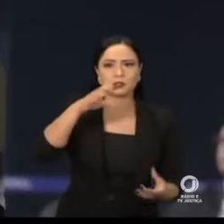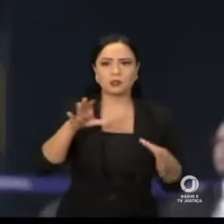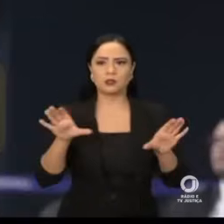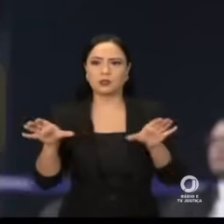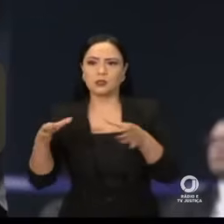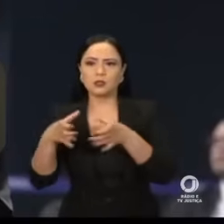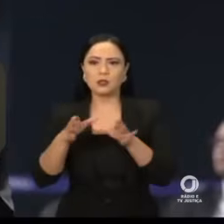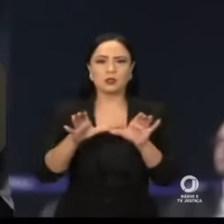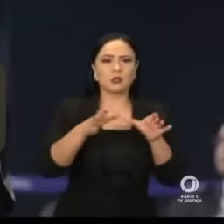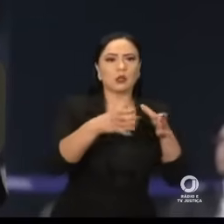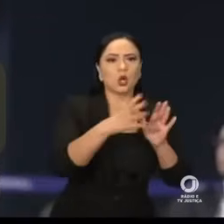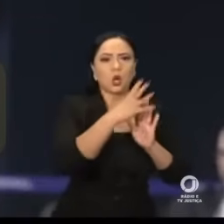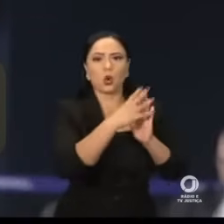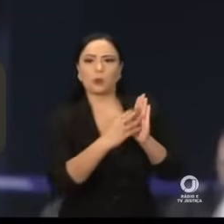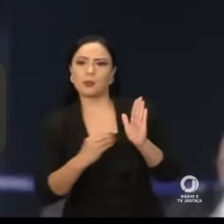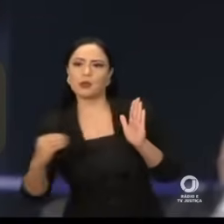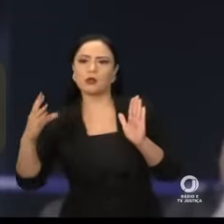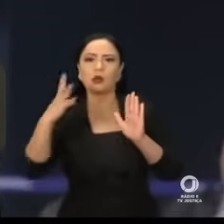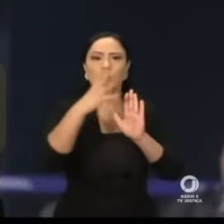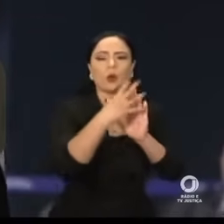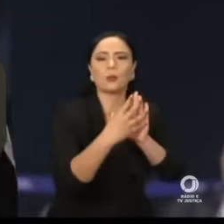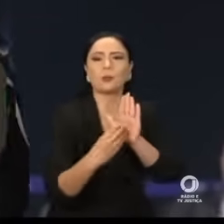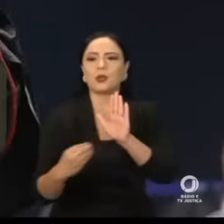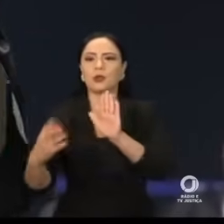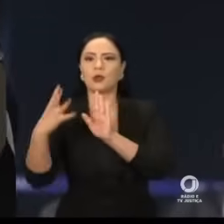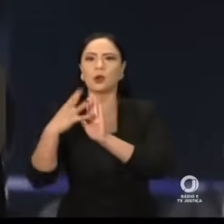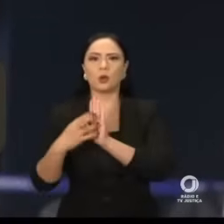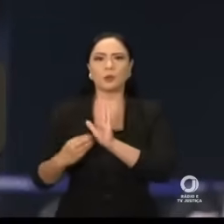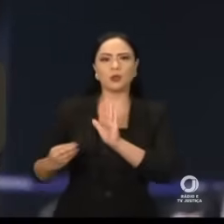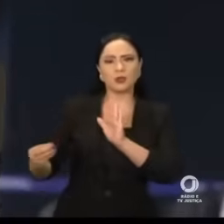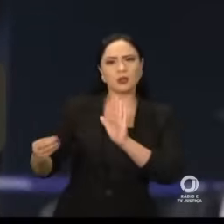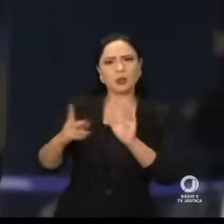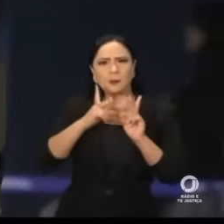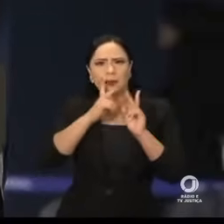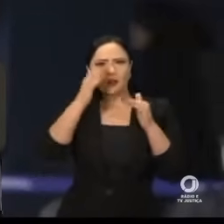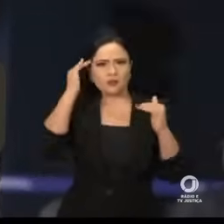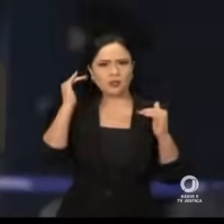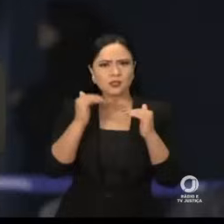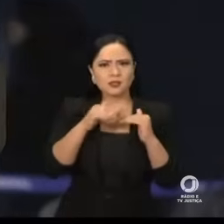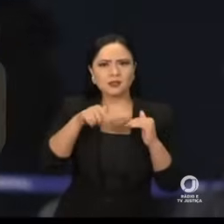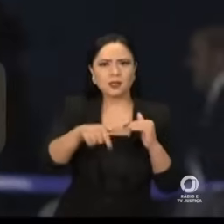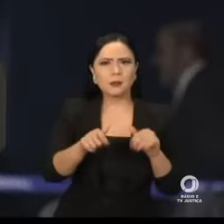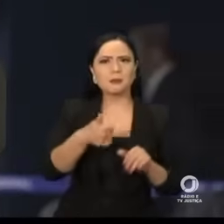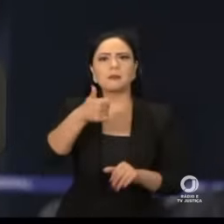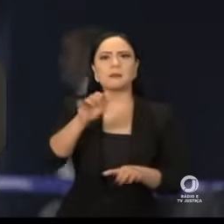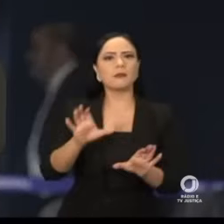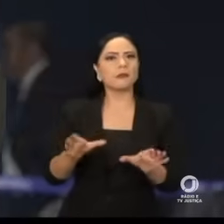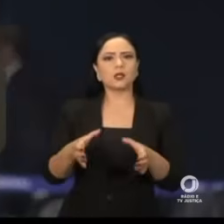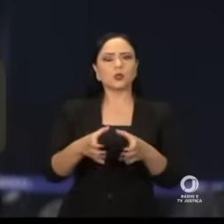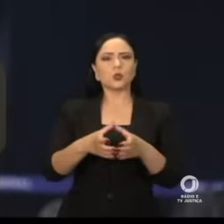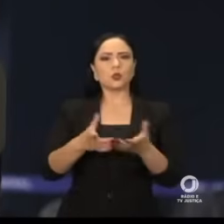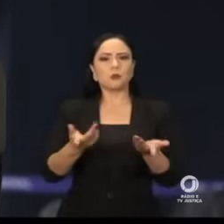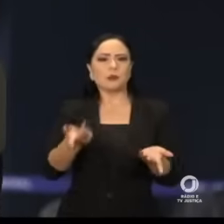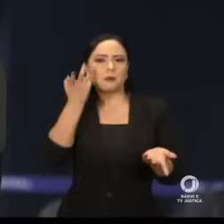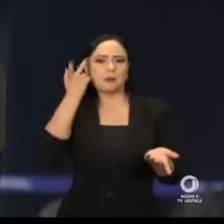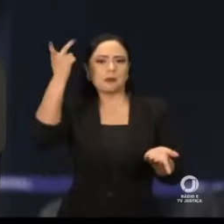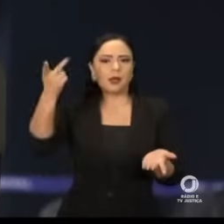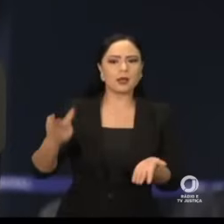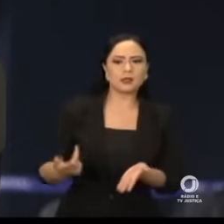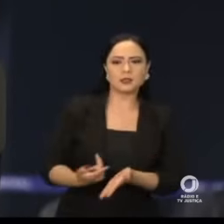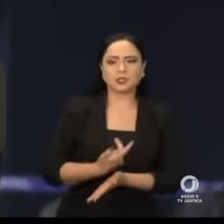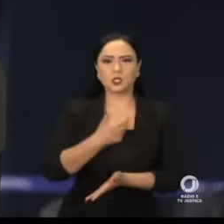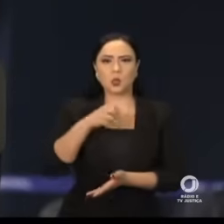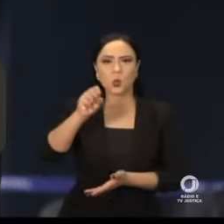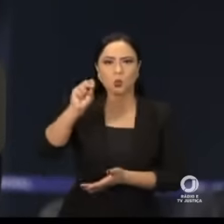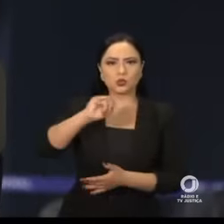que uns copiam os outros, crime multitudinário, que me parece que foi o entendimento dessa primeira turma para esses casos de 8 de